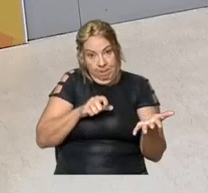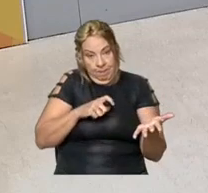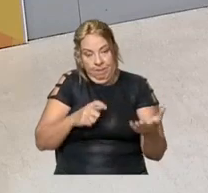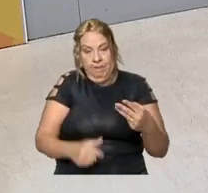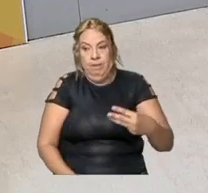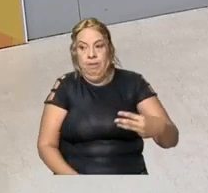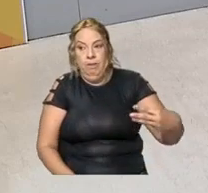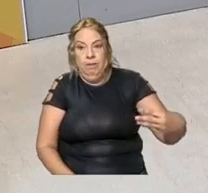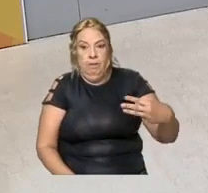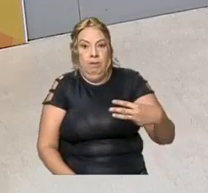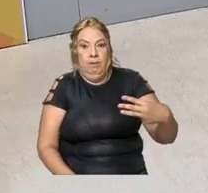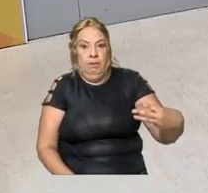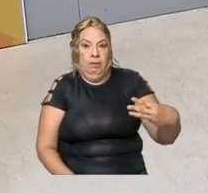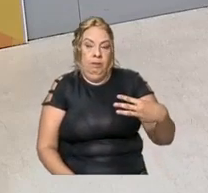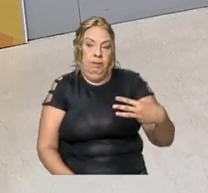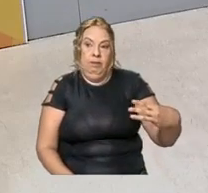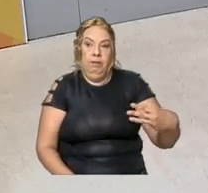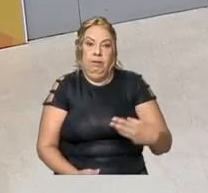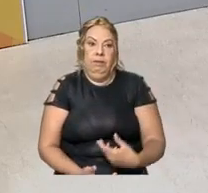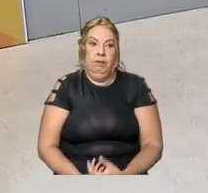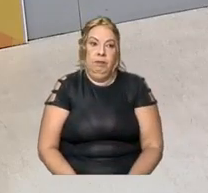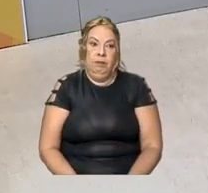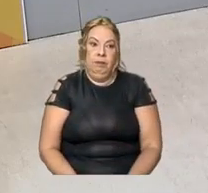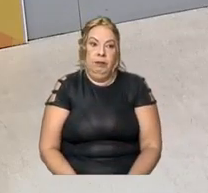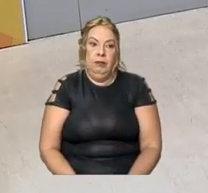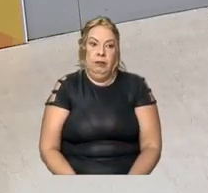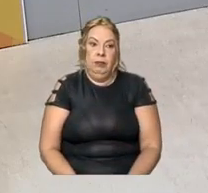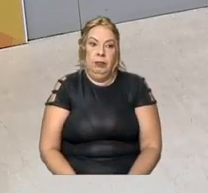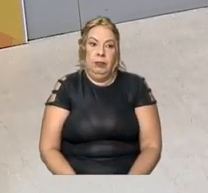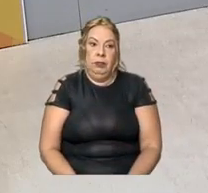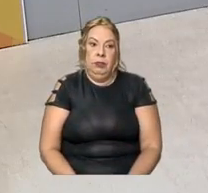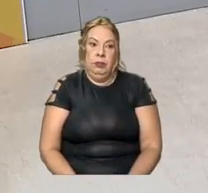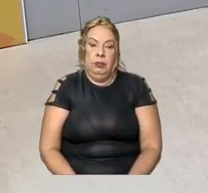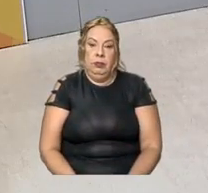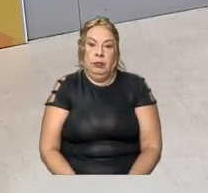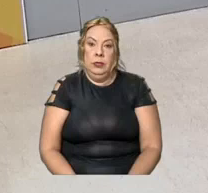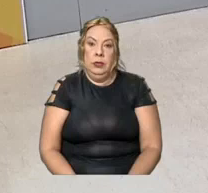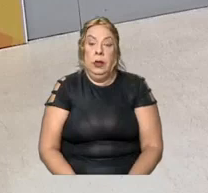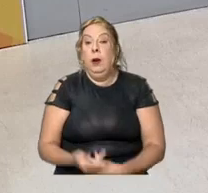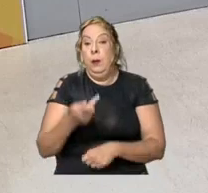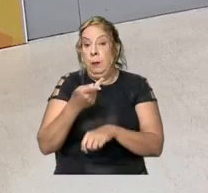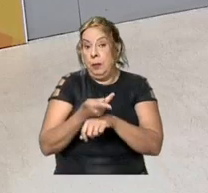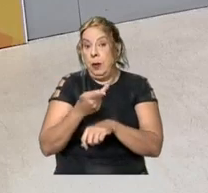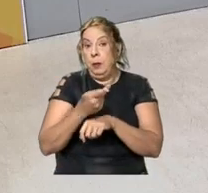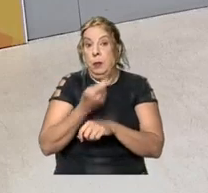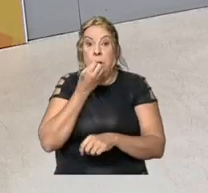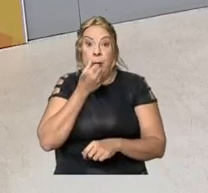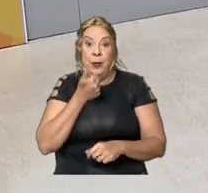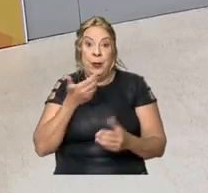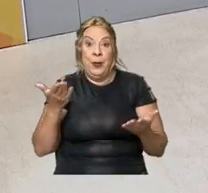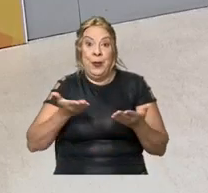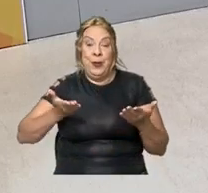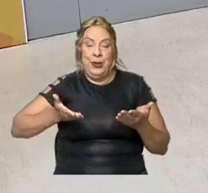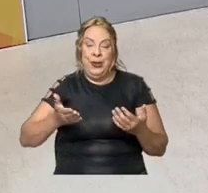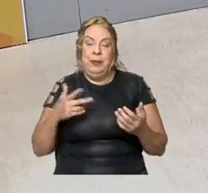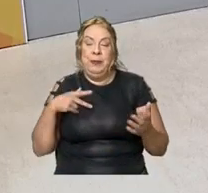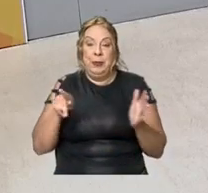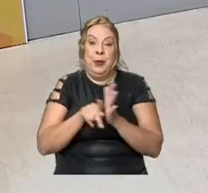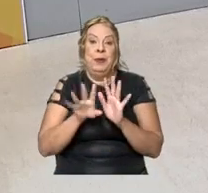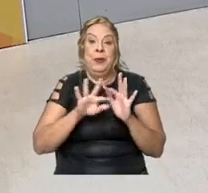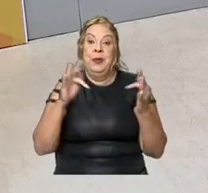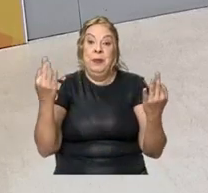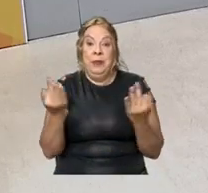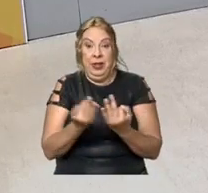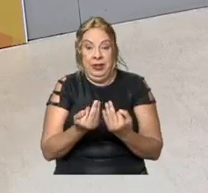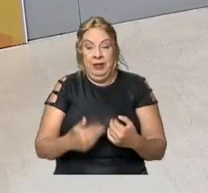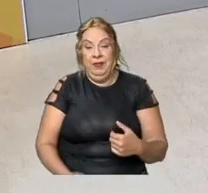33. E se levar os prêmios de hoje, então, né? Que é a família inteira comemorando. Olha o 28,